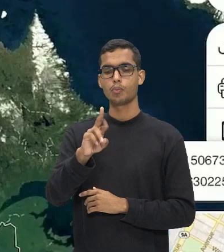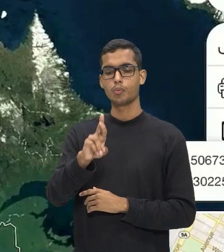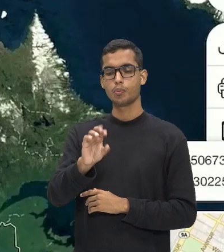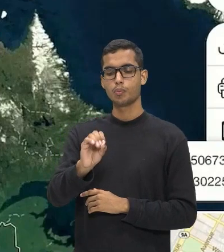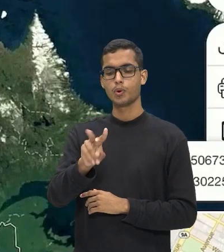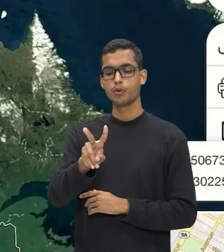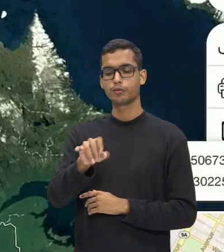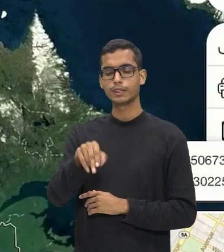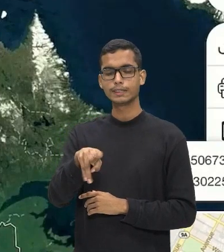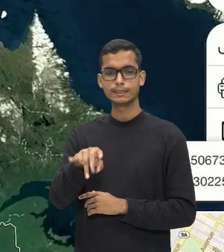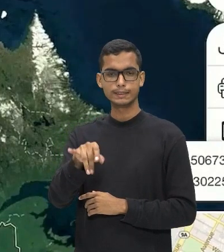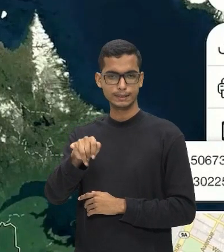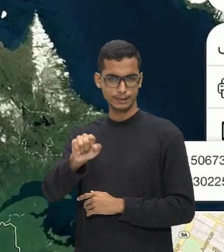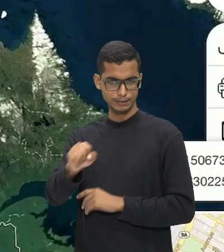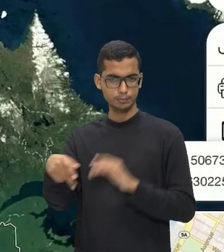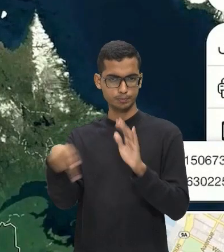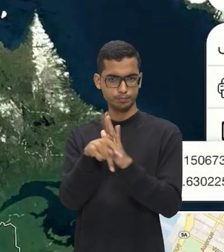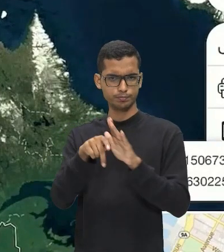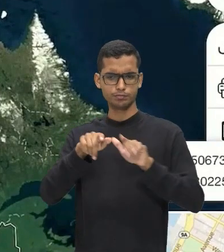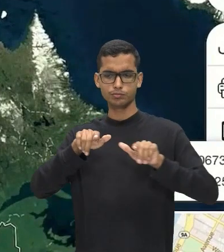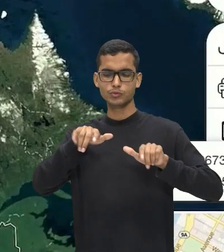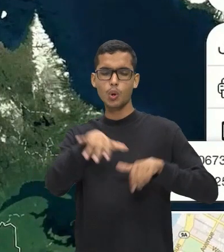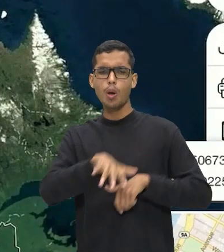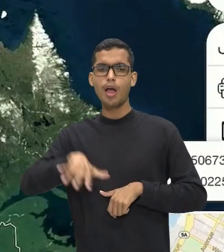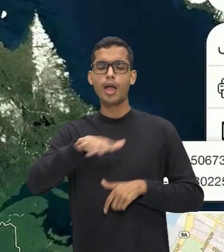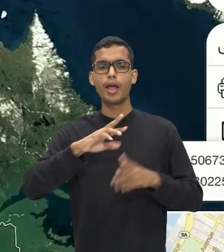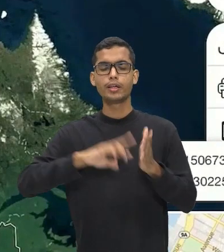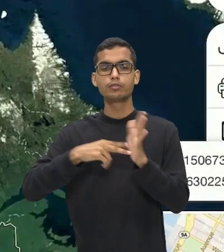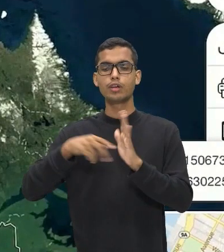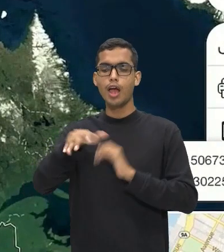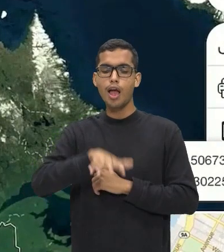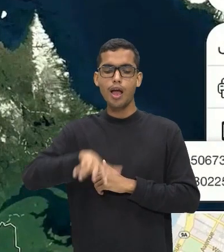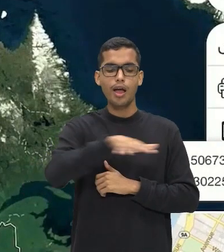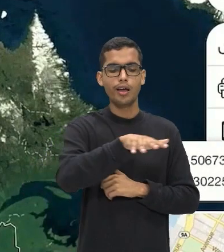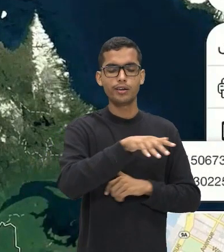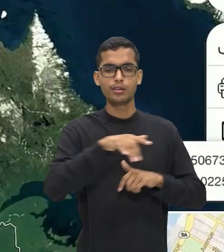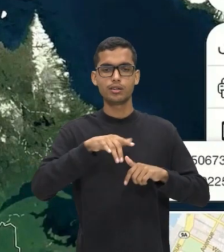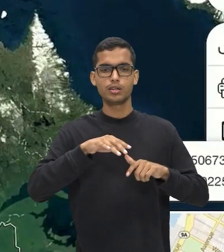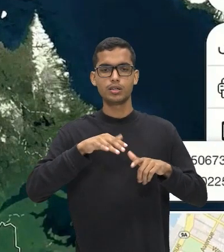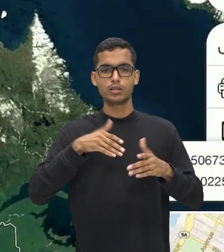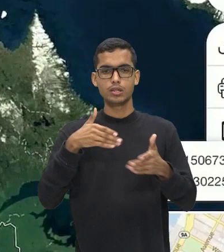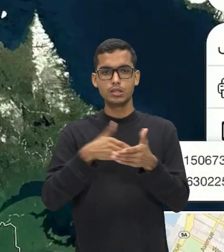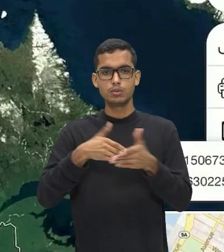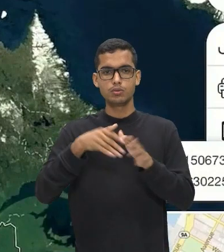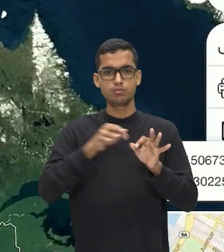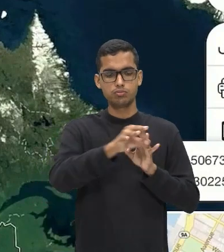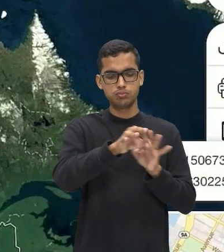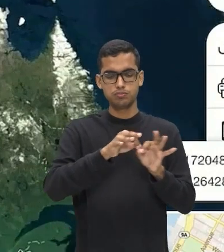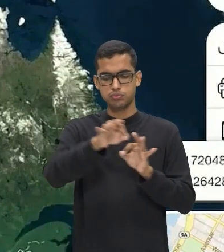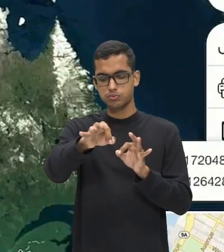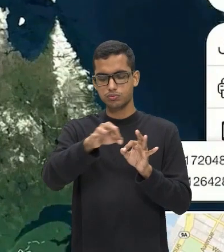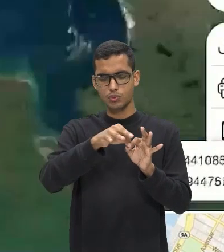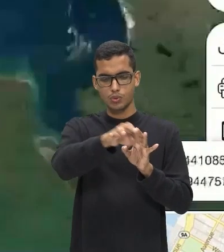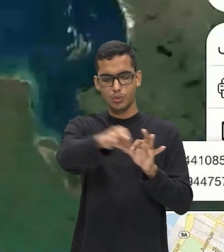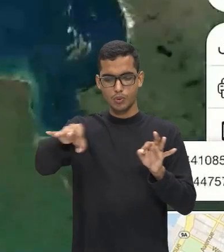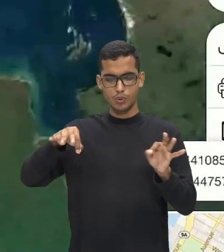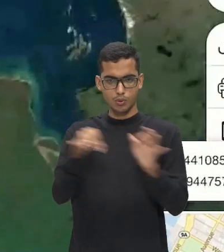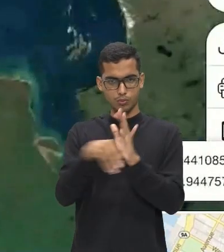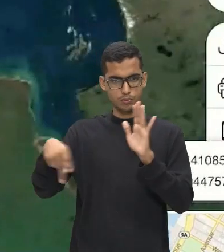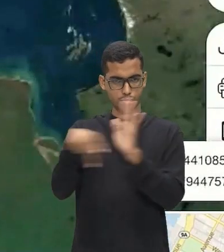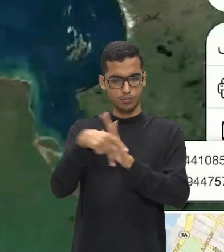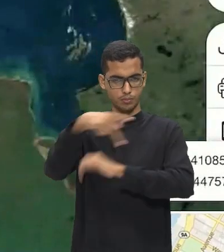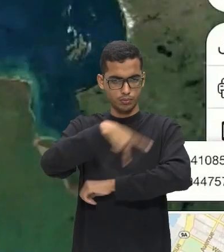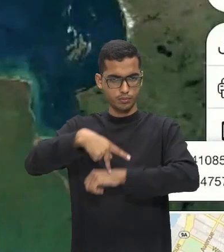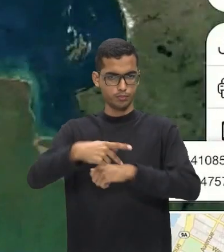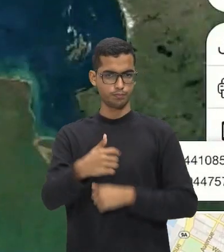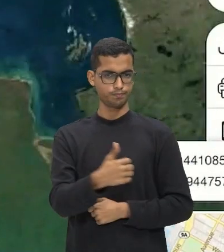tenho, então, as províncias que fazem parte do país canadense. Aí eu tenho aqui, ó, se eu aumentar em